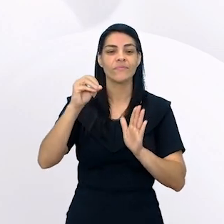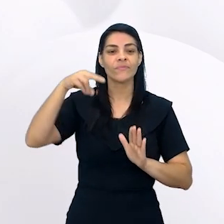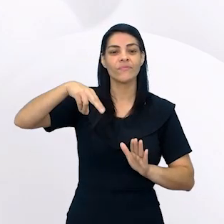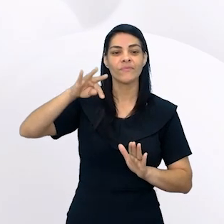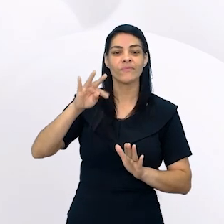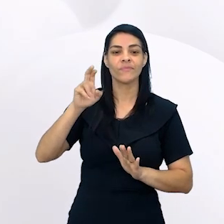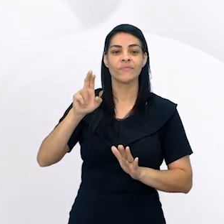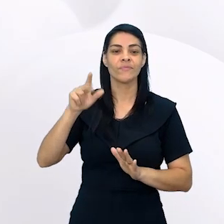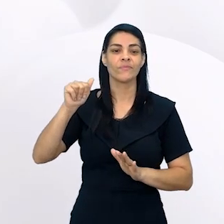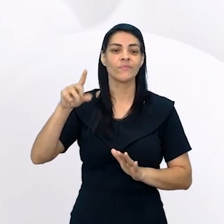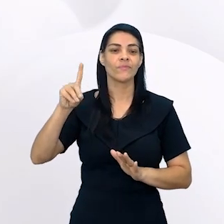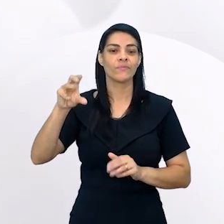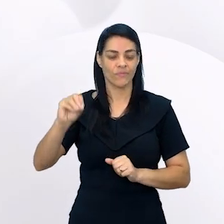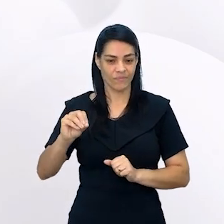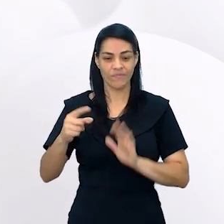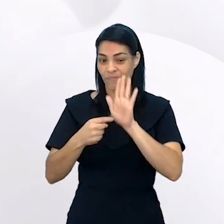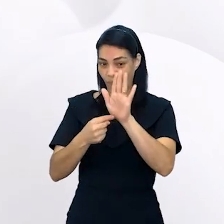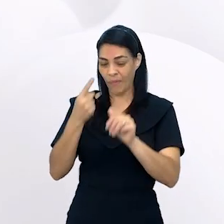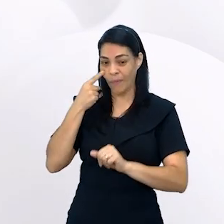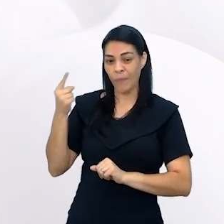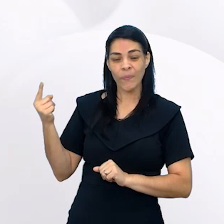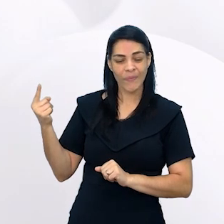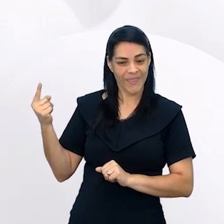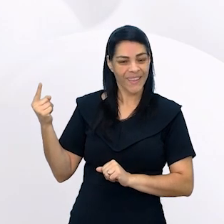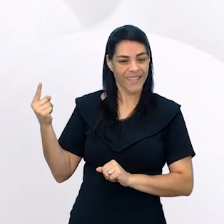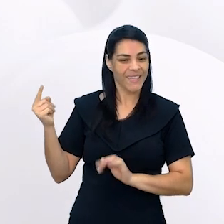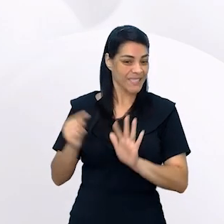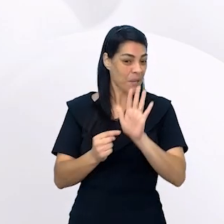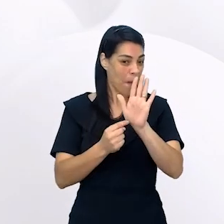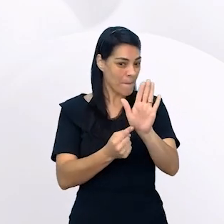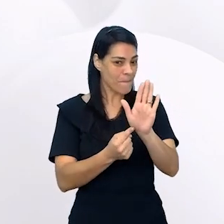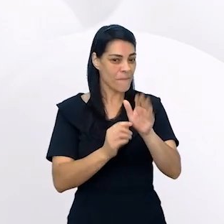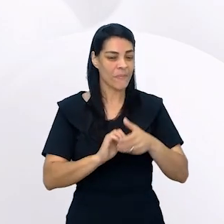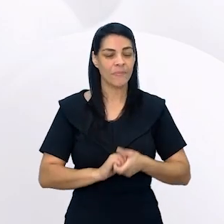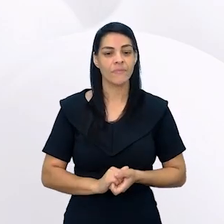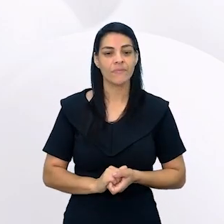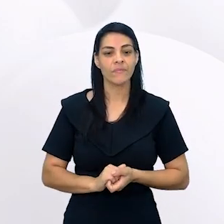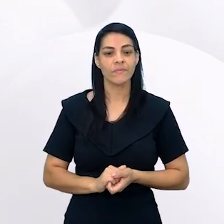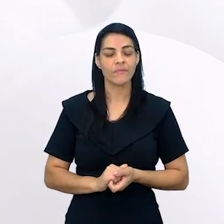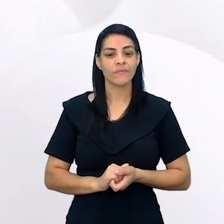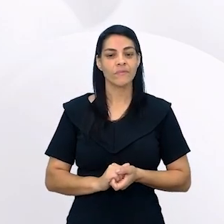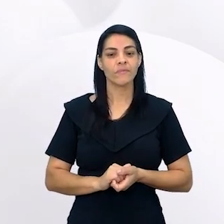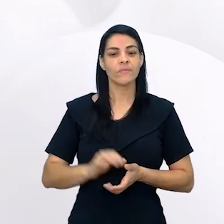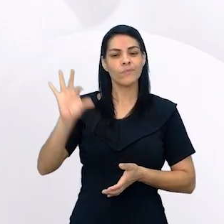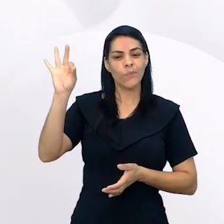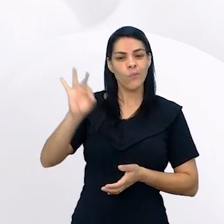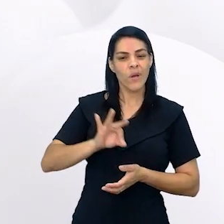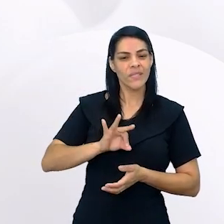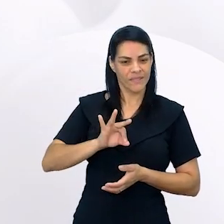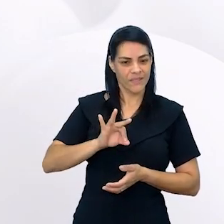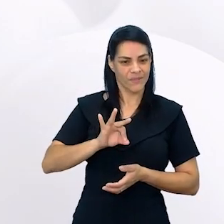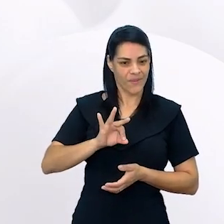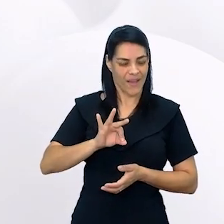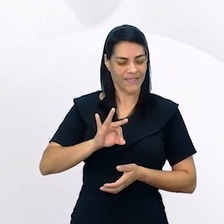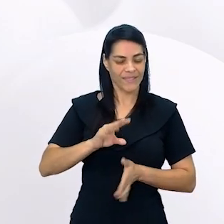é essa tela exatamente onde aparece aí os percentuais